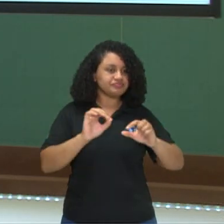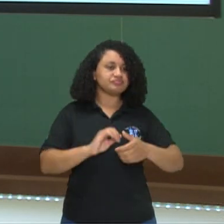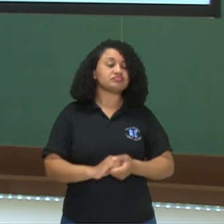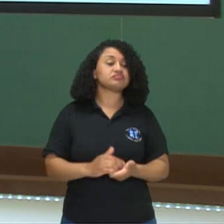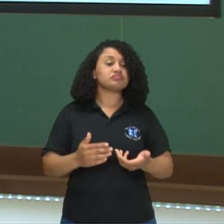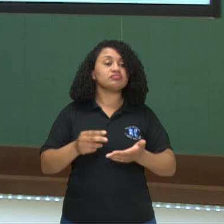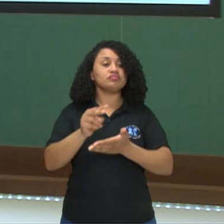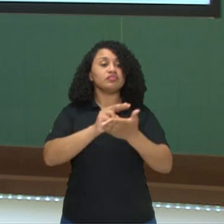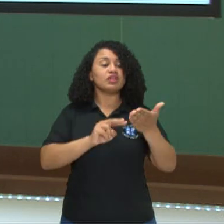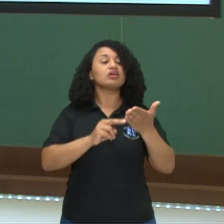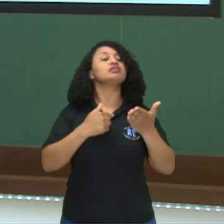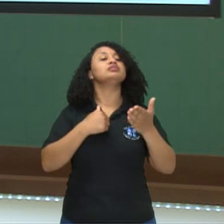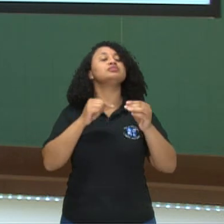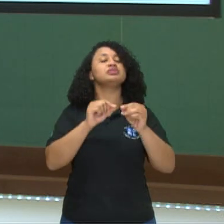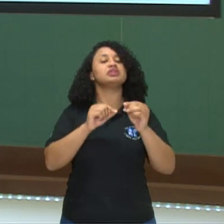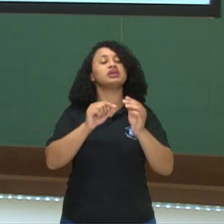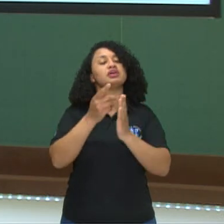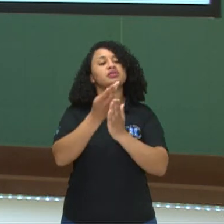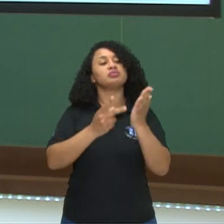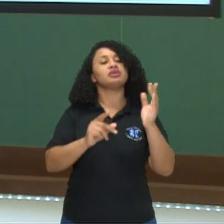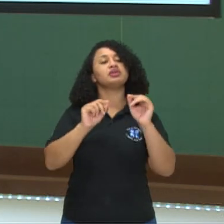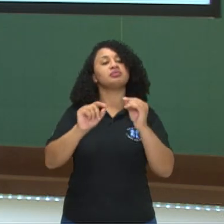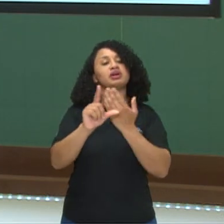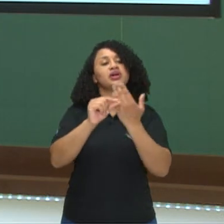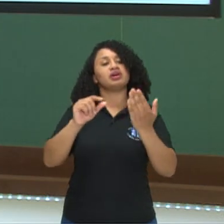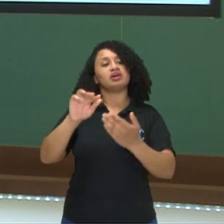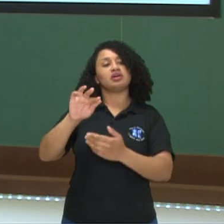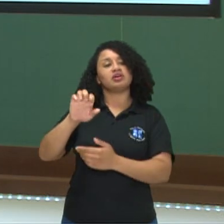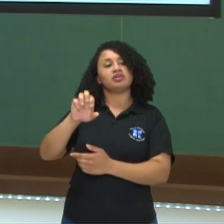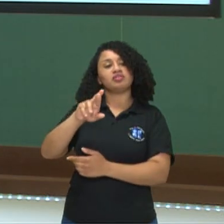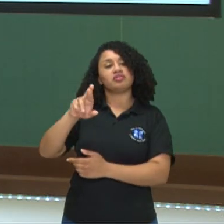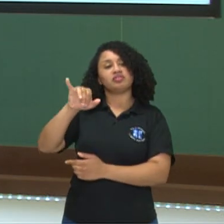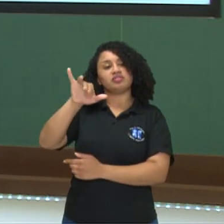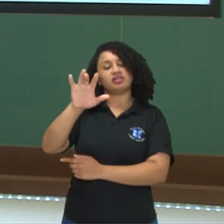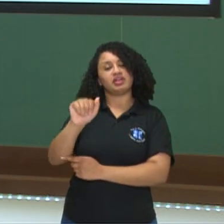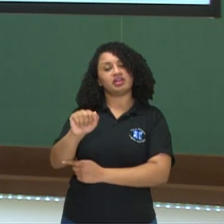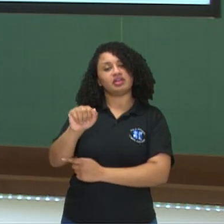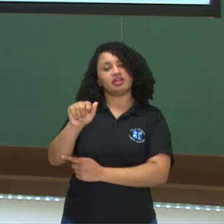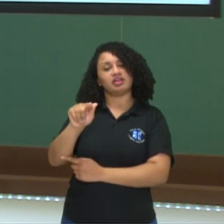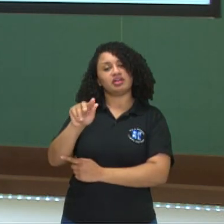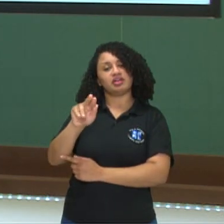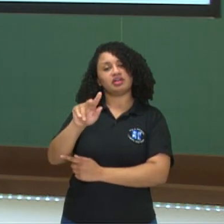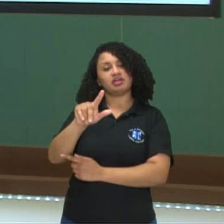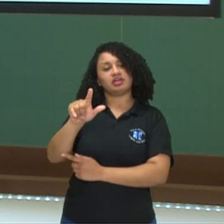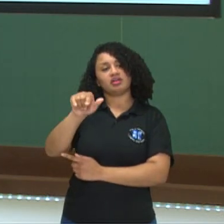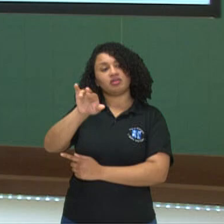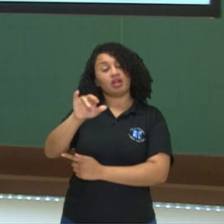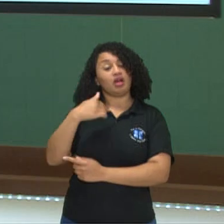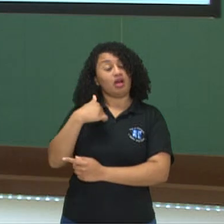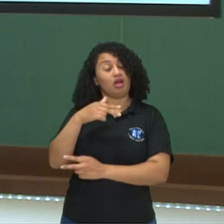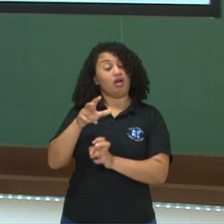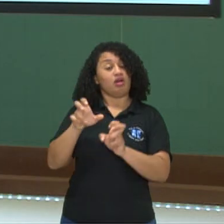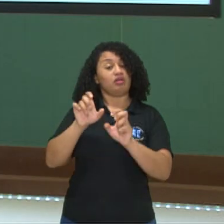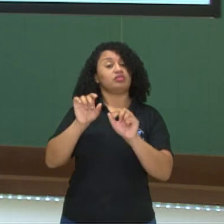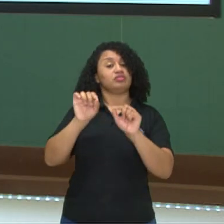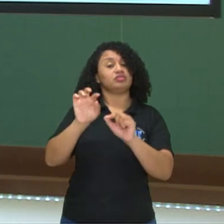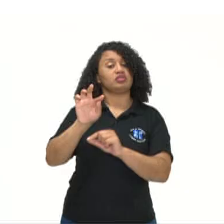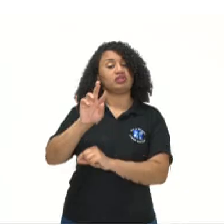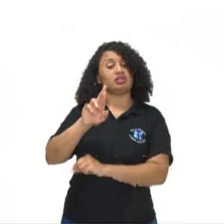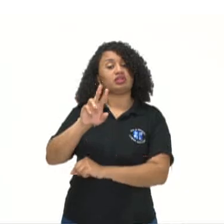então aqui esse poema do Ferreira Goulart, que se chama Traduzir-se. Olha o título desse poema, vamos